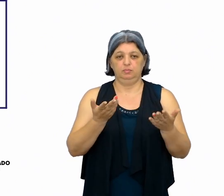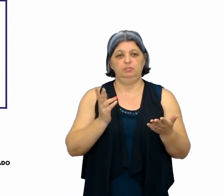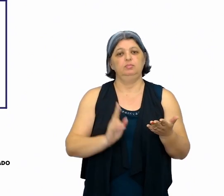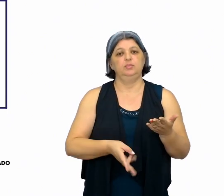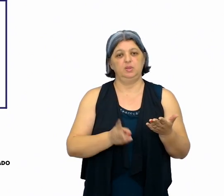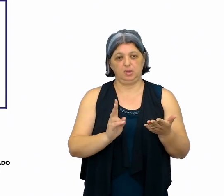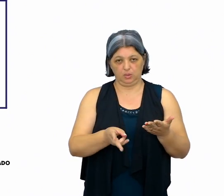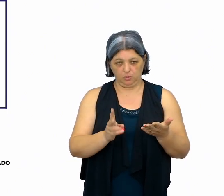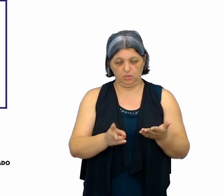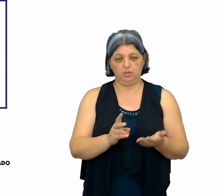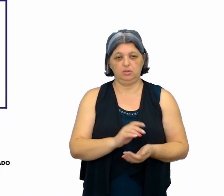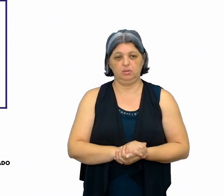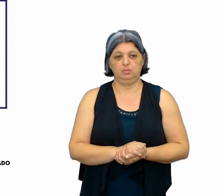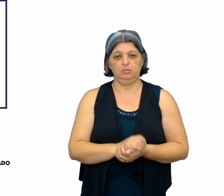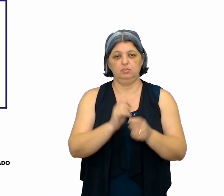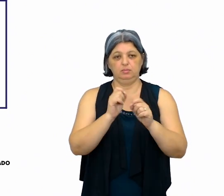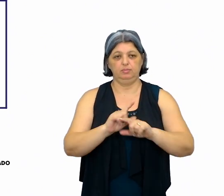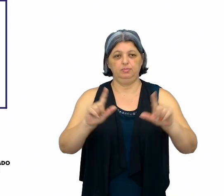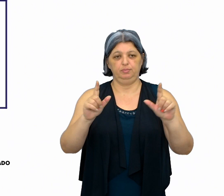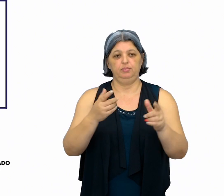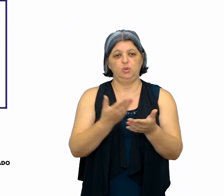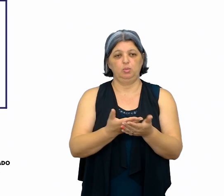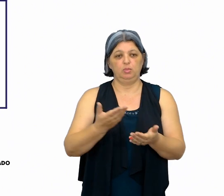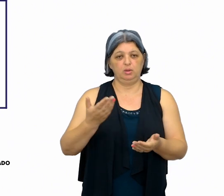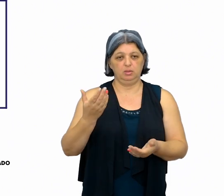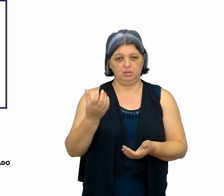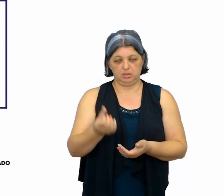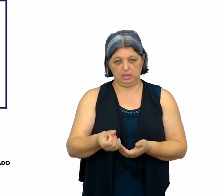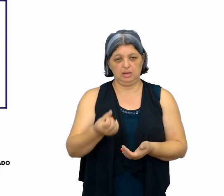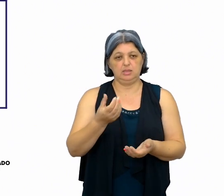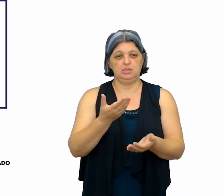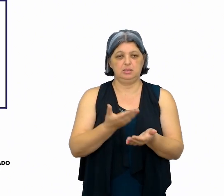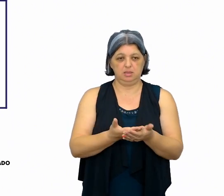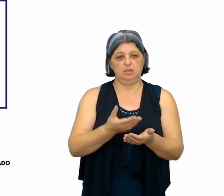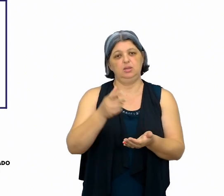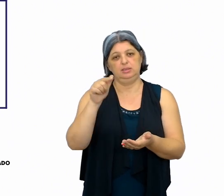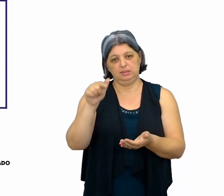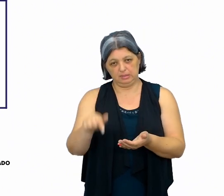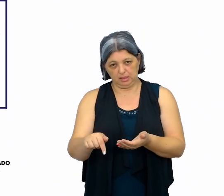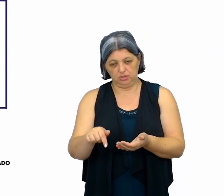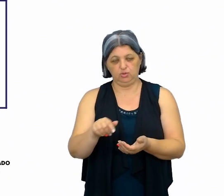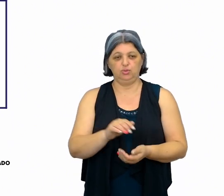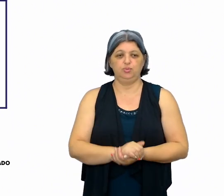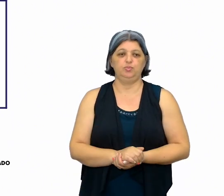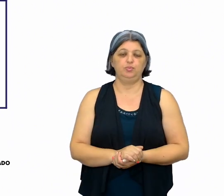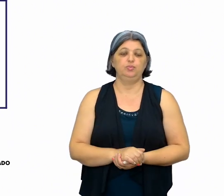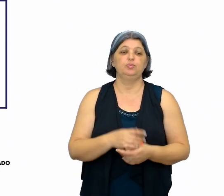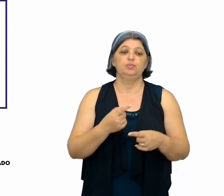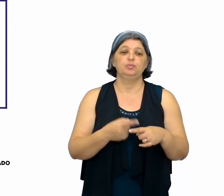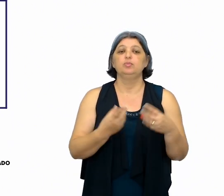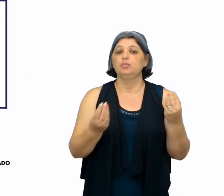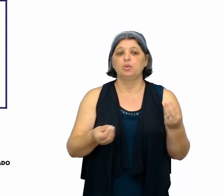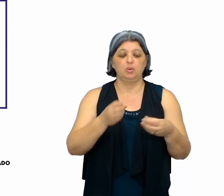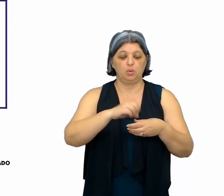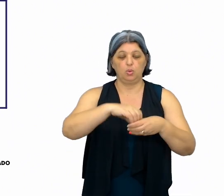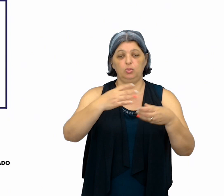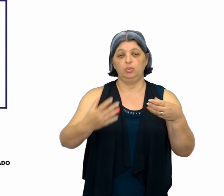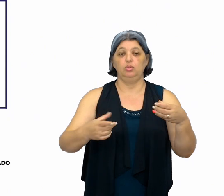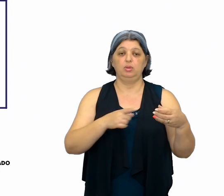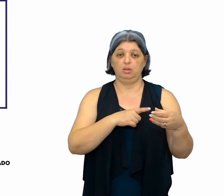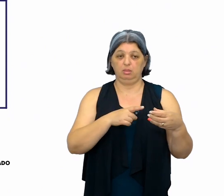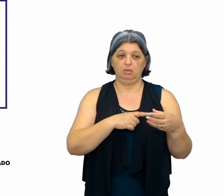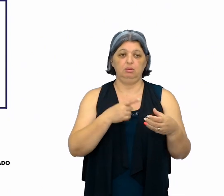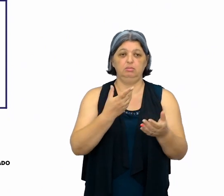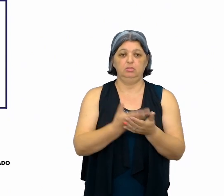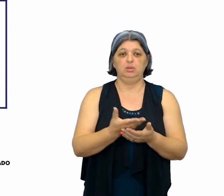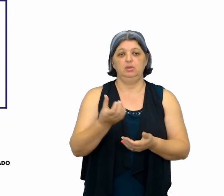sequência, agora nós estamos aí na telinha com a aula 6 e a aula 7. Quais são os conteúdos que essas aulas vão abordar? Na aula